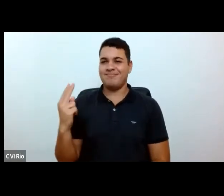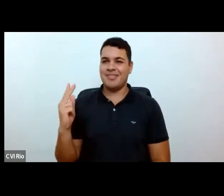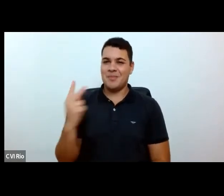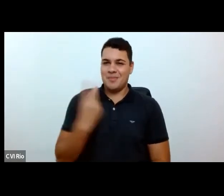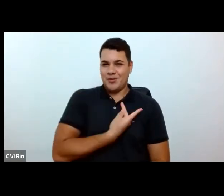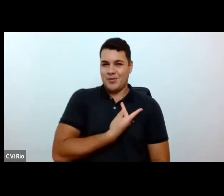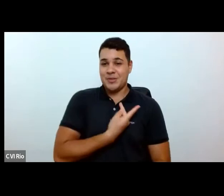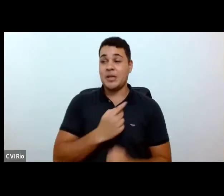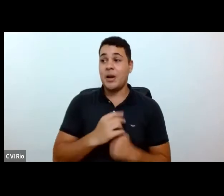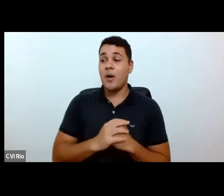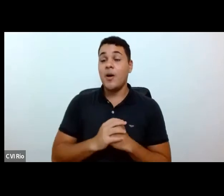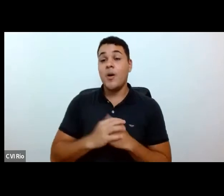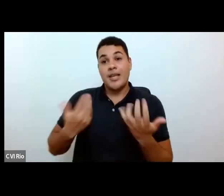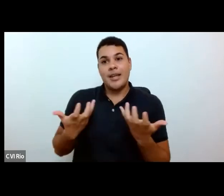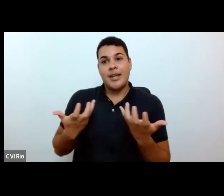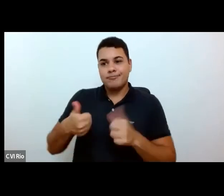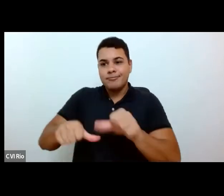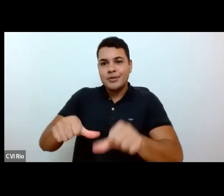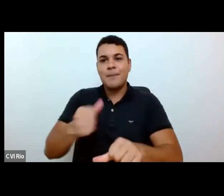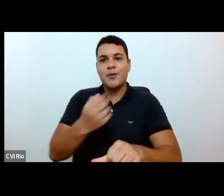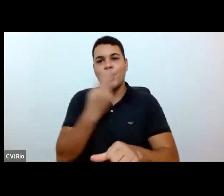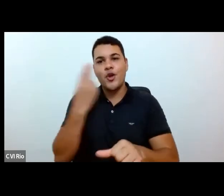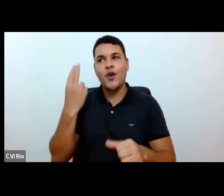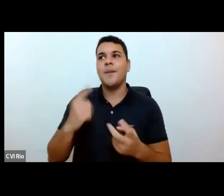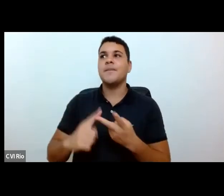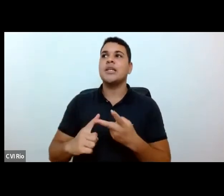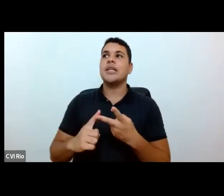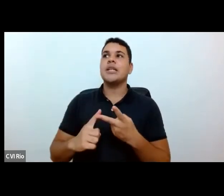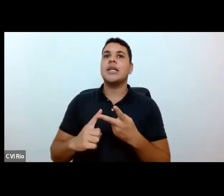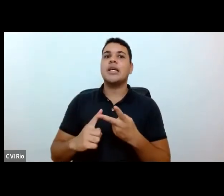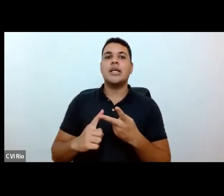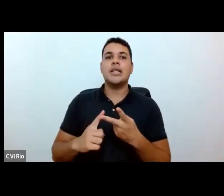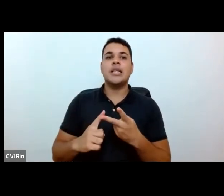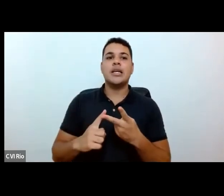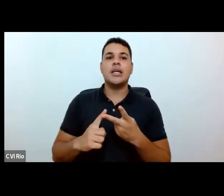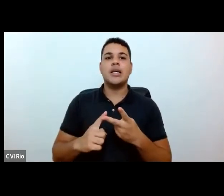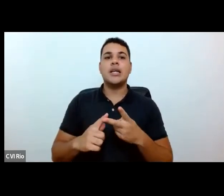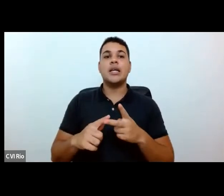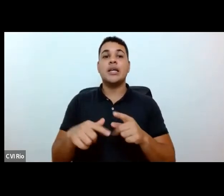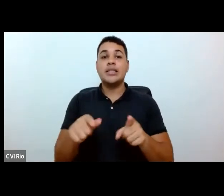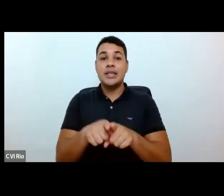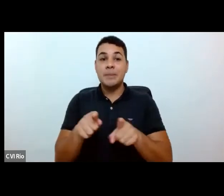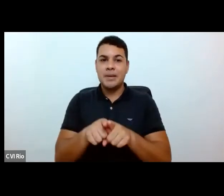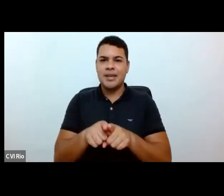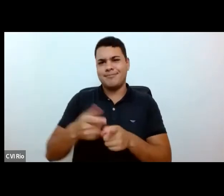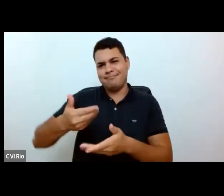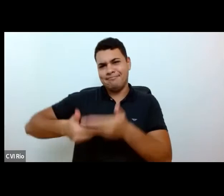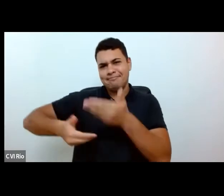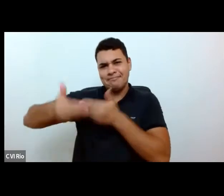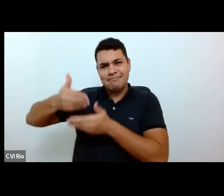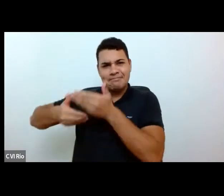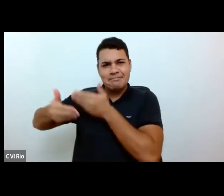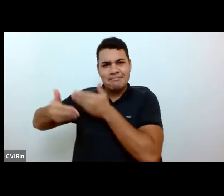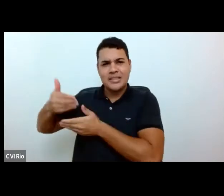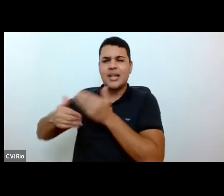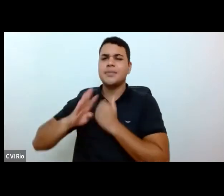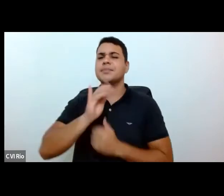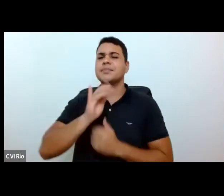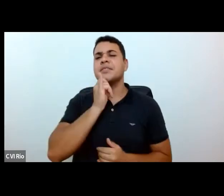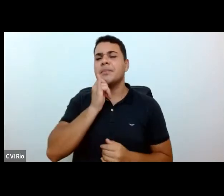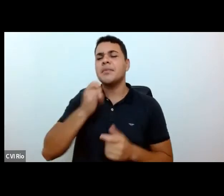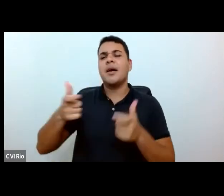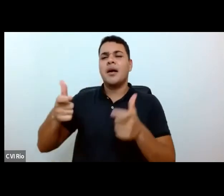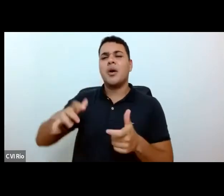assim. A gente teve aí, no, né, é, em épocas passadas, né, o horror do Holocausto, né,